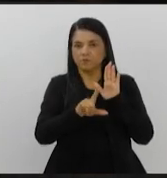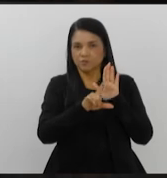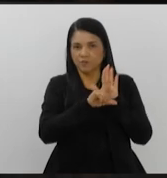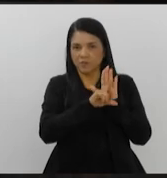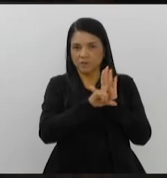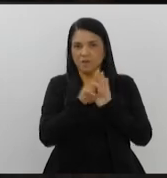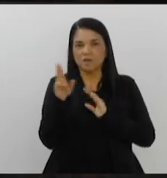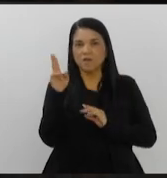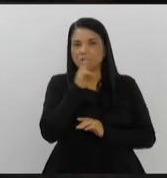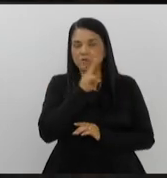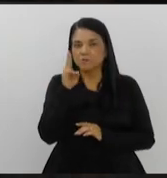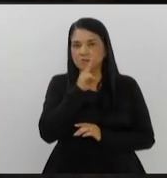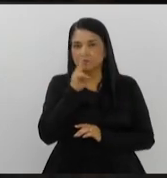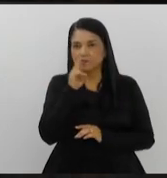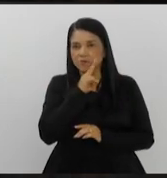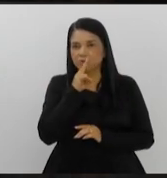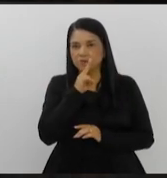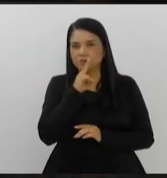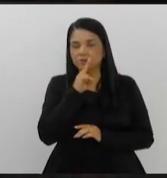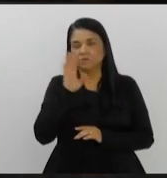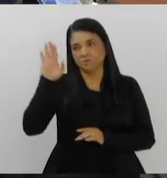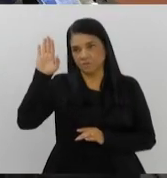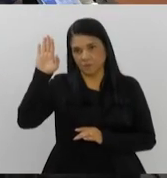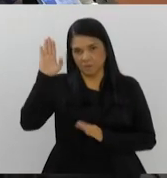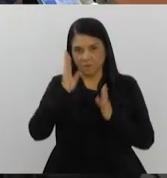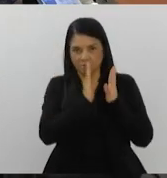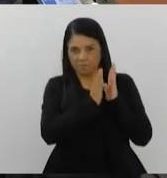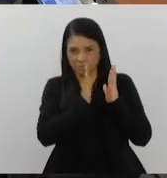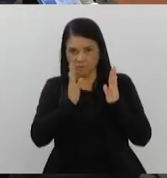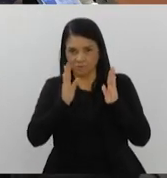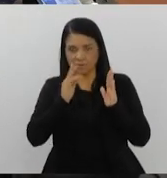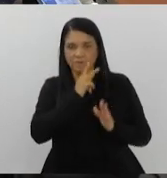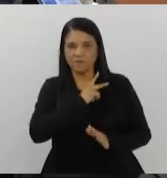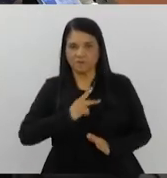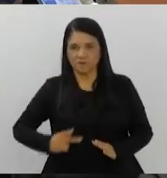em regime de urgência... Pela ordem, rapidinho, presidenta,